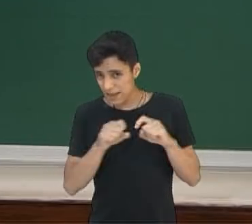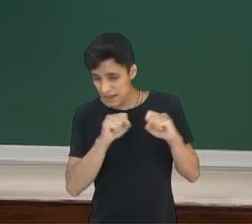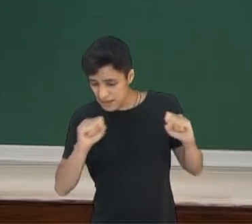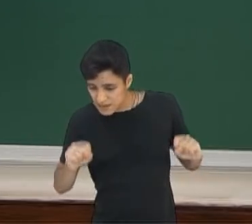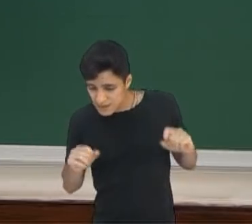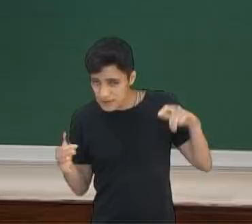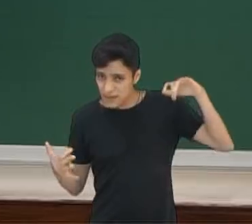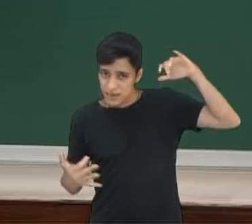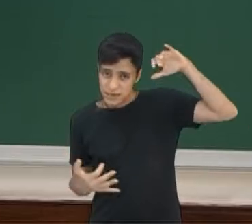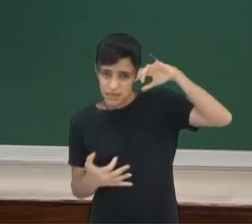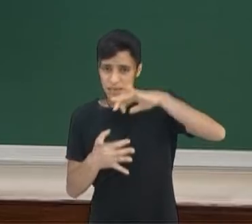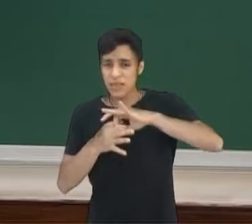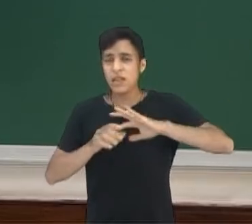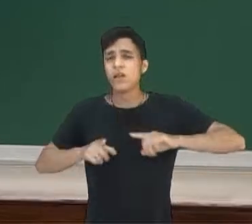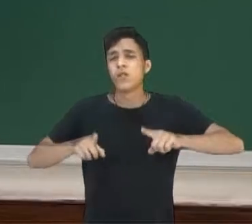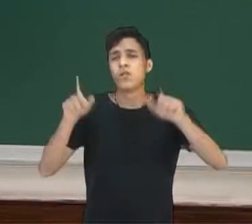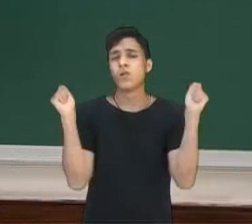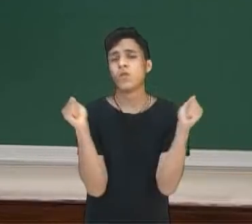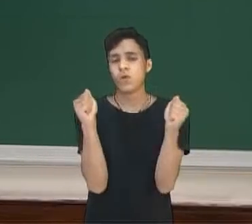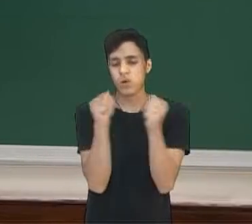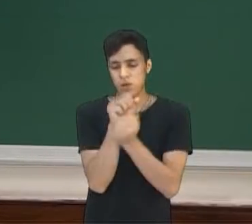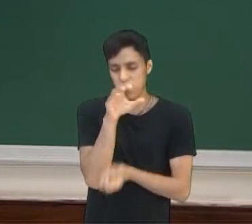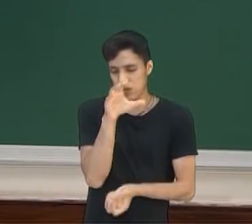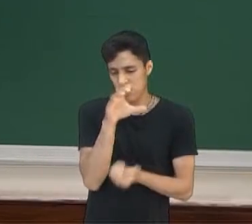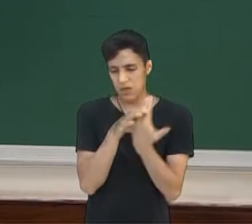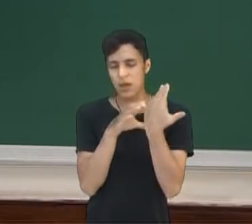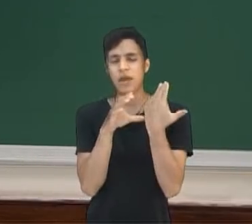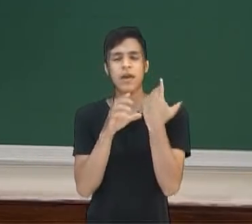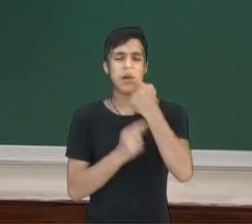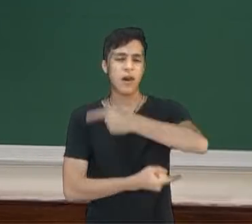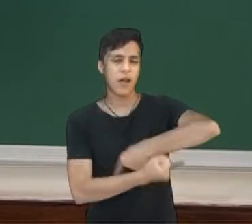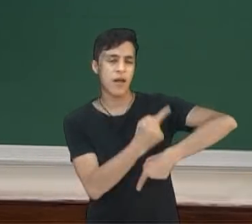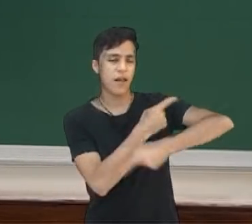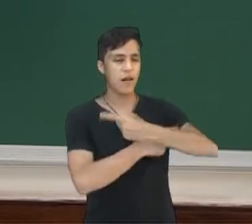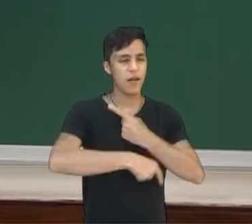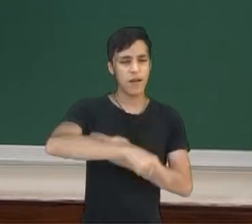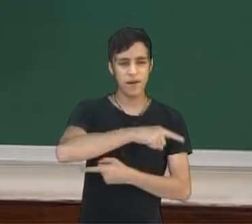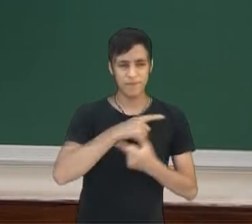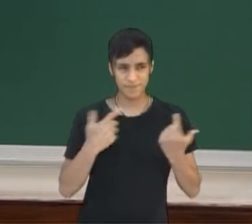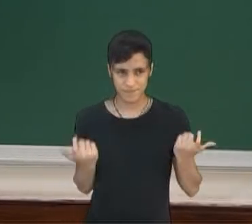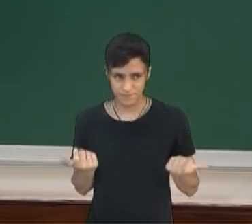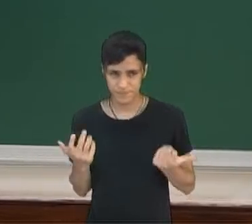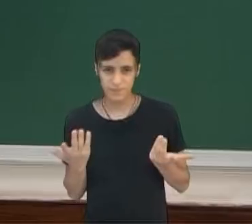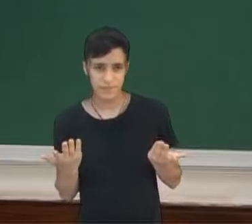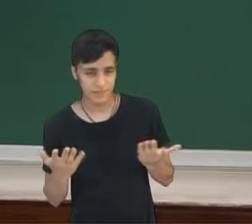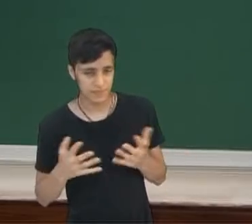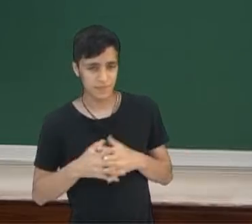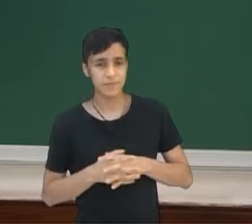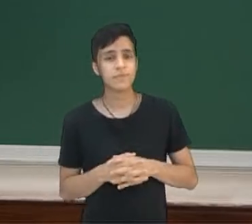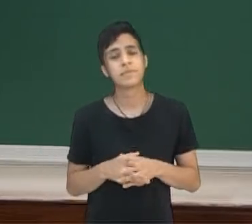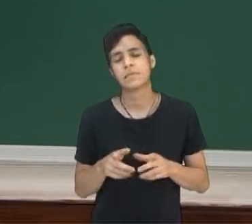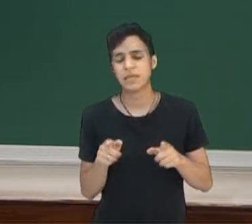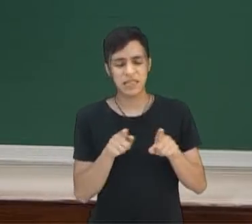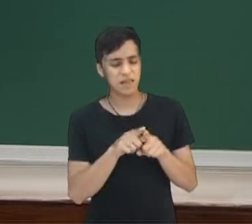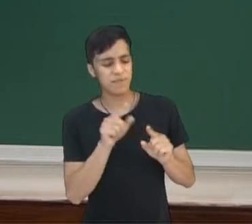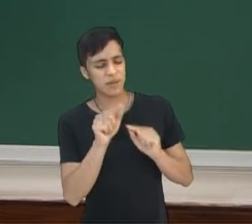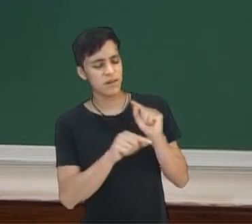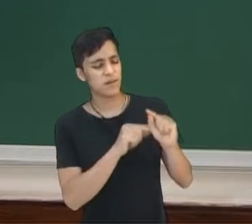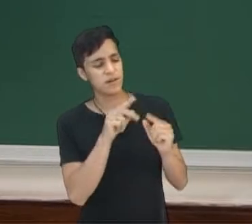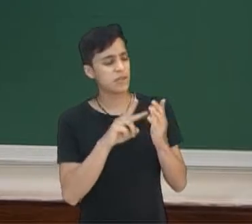sistemas, trabalhando ao mesmo tempo, formam o nosso organismo. E aí nós vimos ainda o que